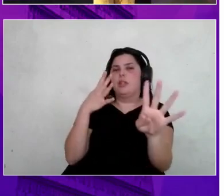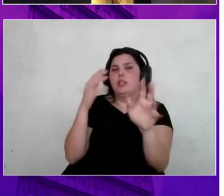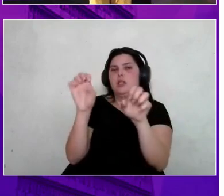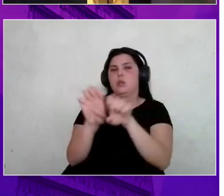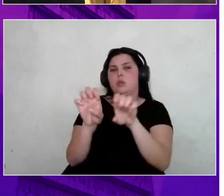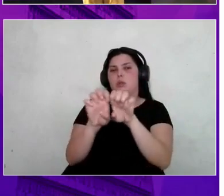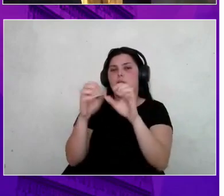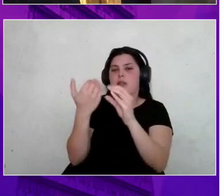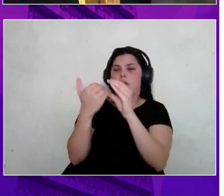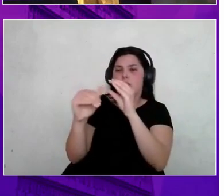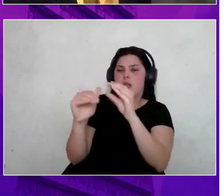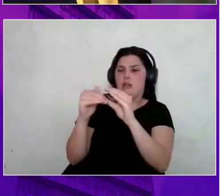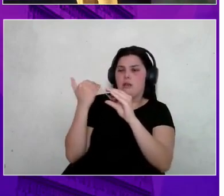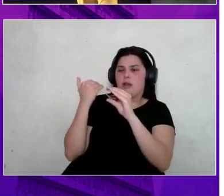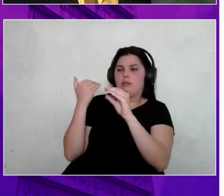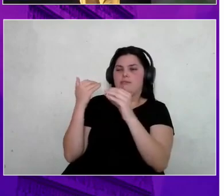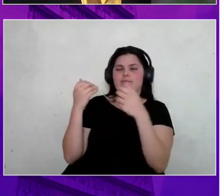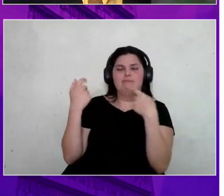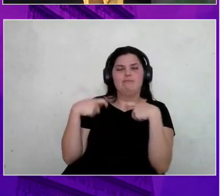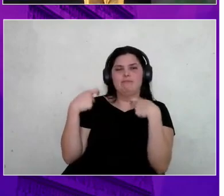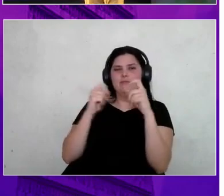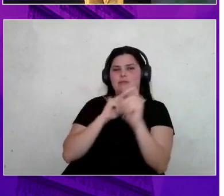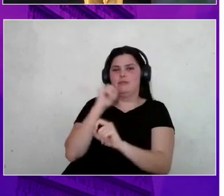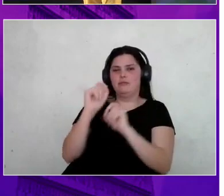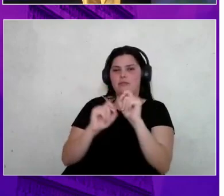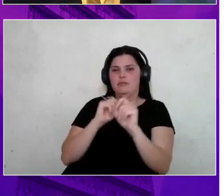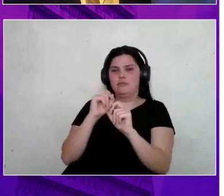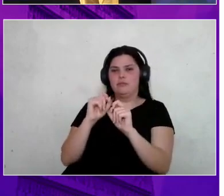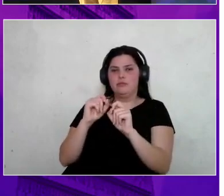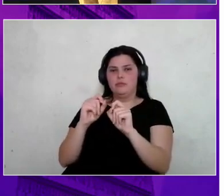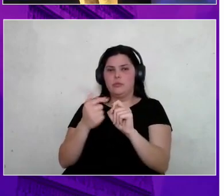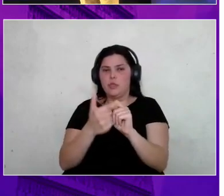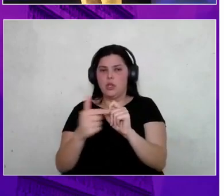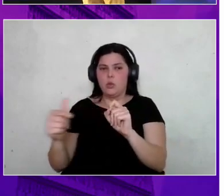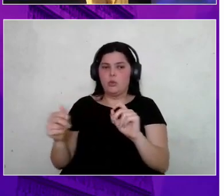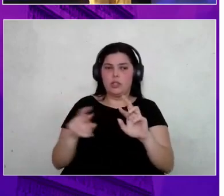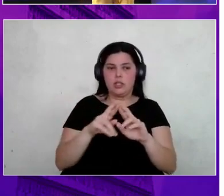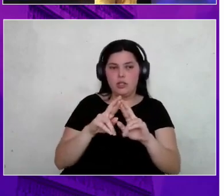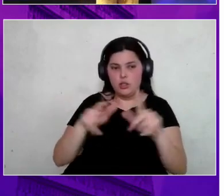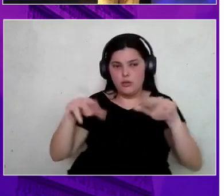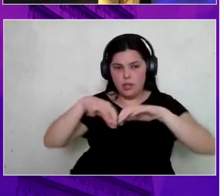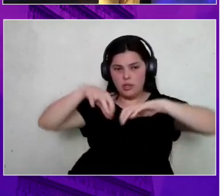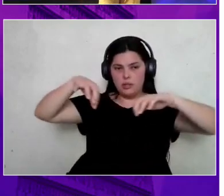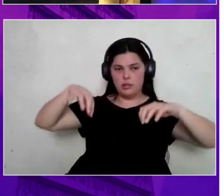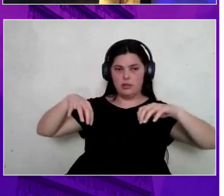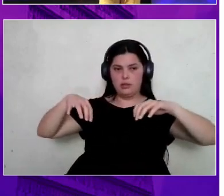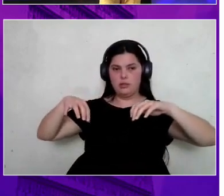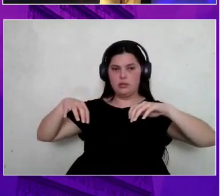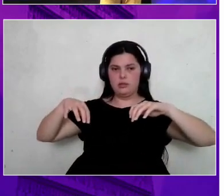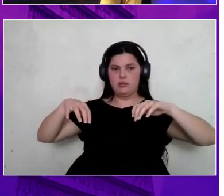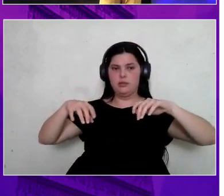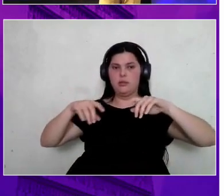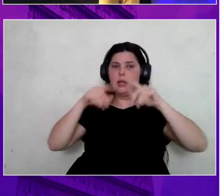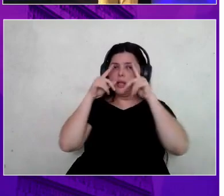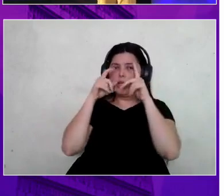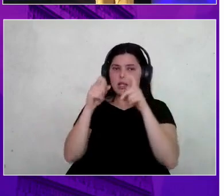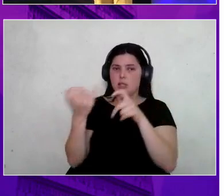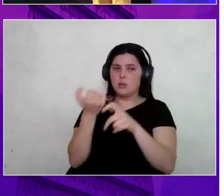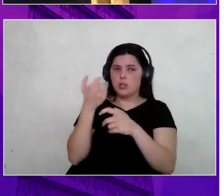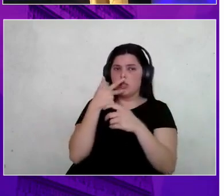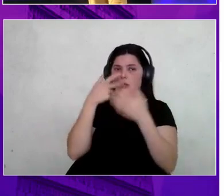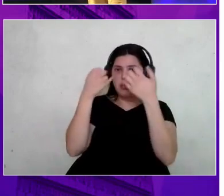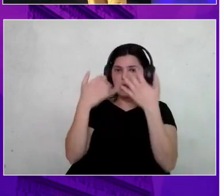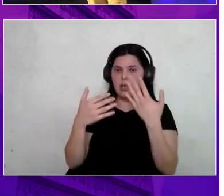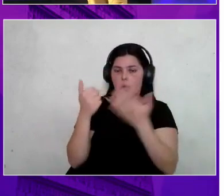reenvio. Então a gente botou isso numa subscription diferente, mas tudo é interessante destacar que é tudo pautado nos atributos